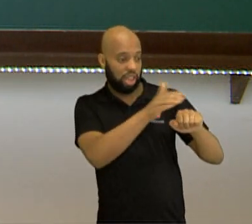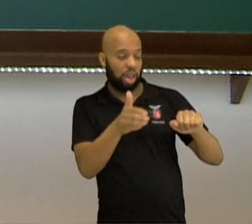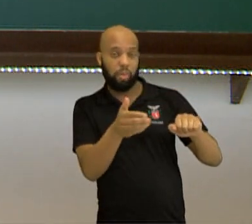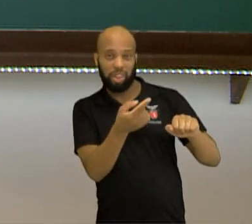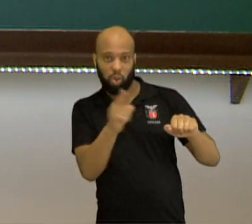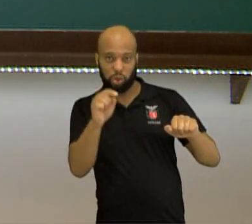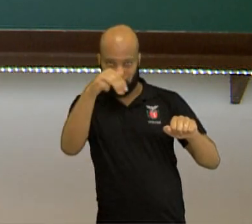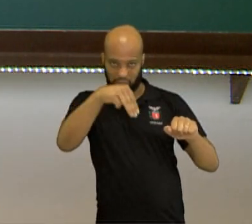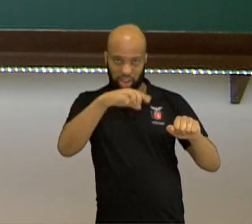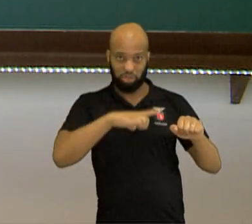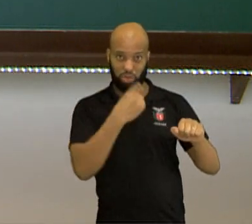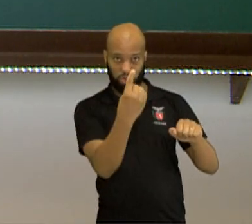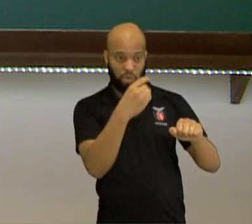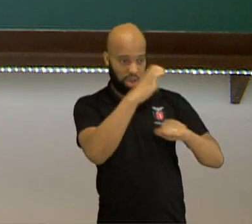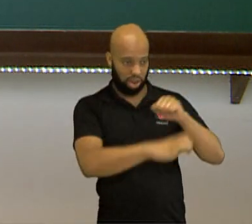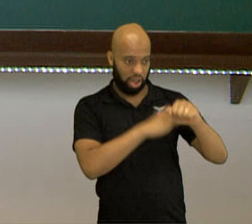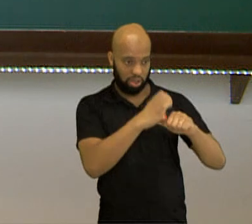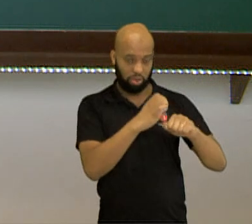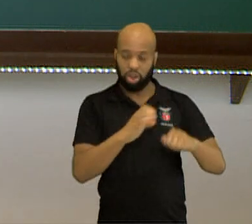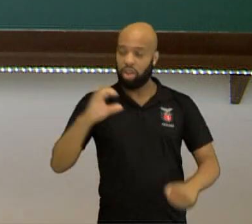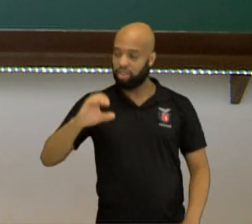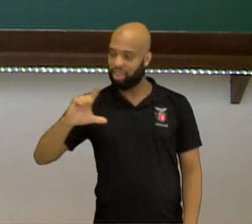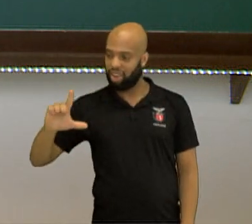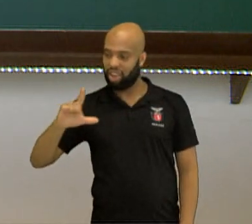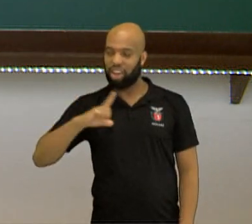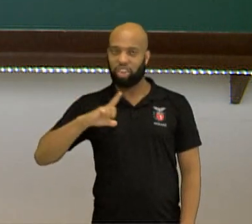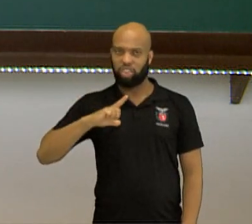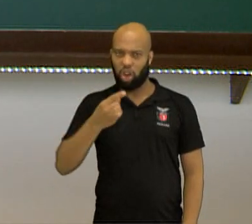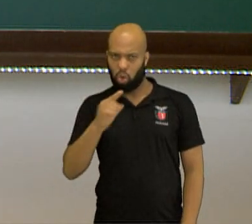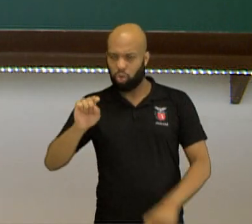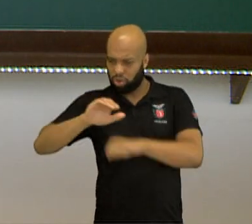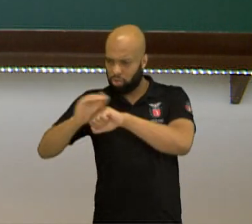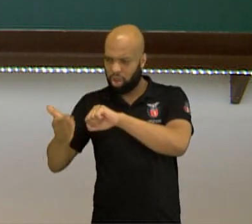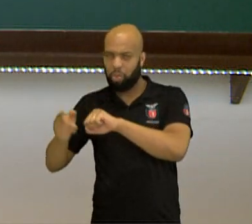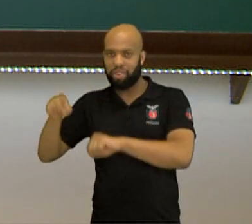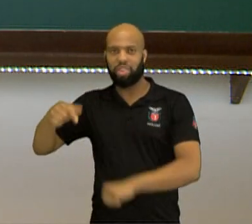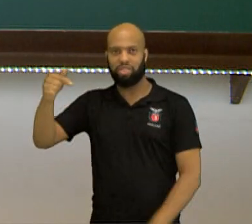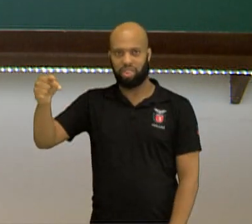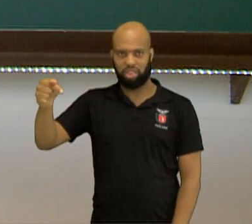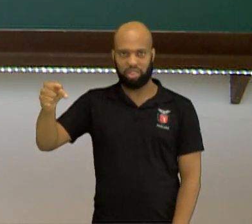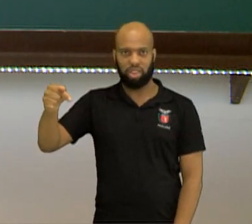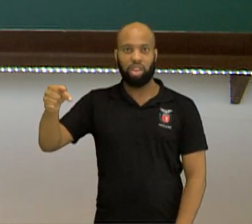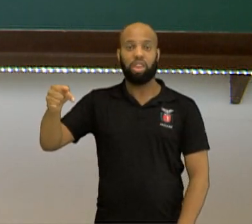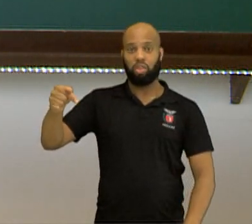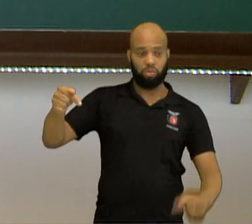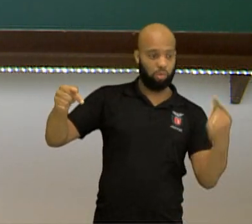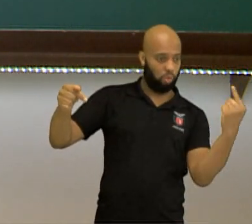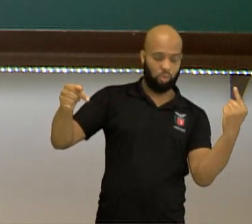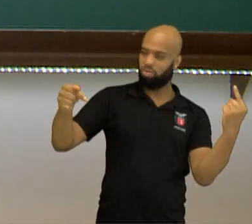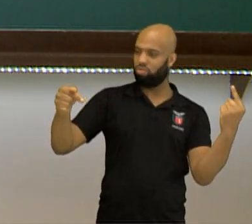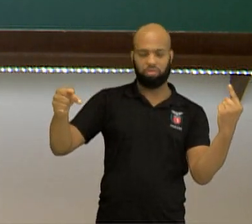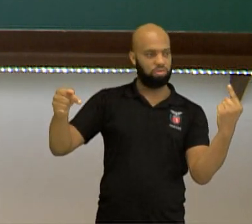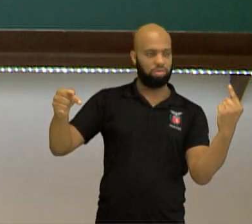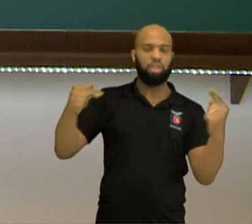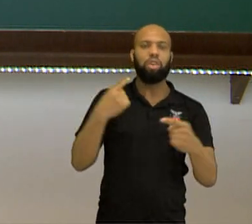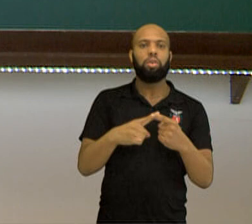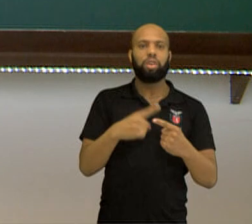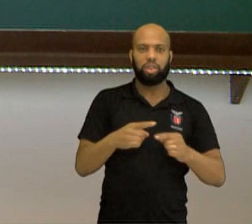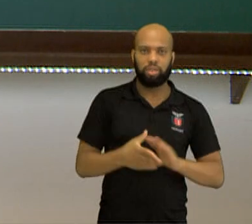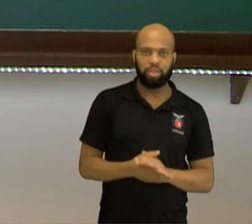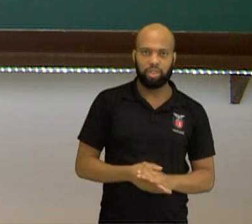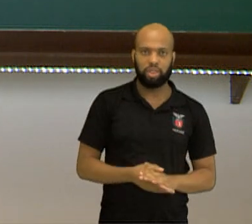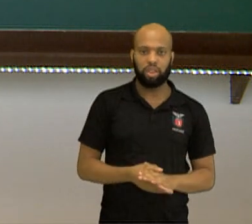camada. O cloro, 7 elétrons na última camada, a camada de valência. Eram átomos. Porém,